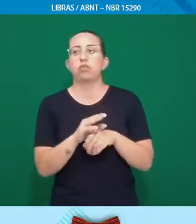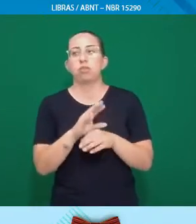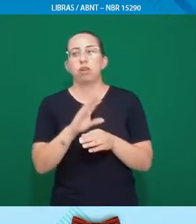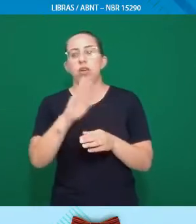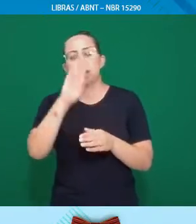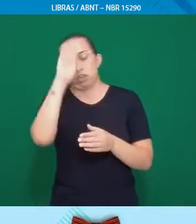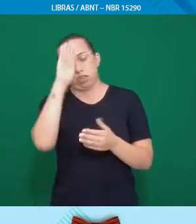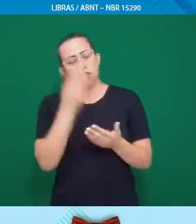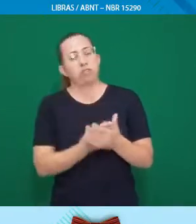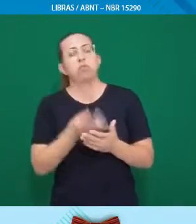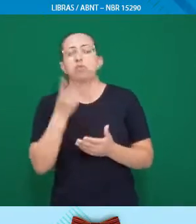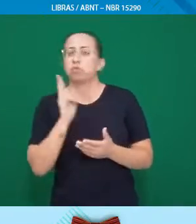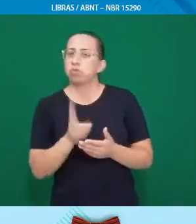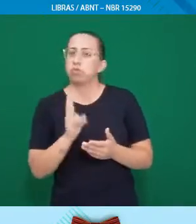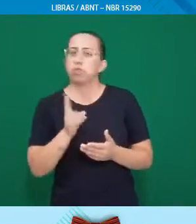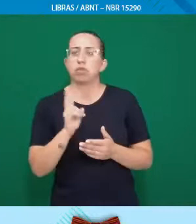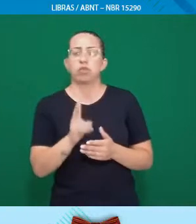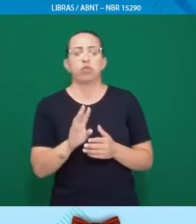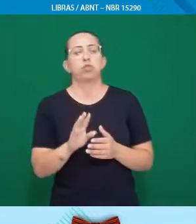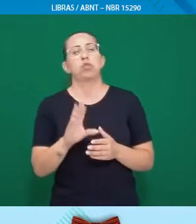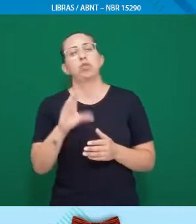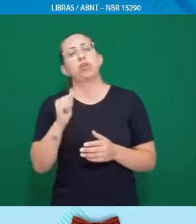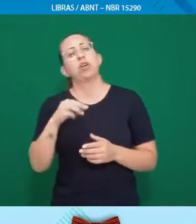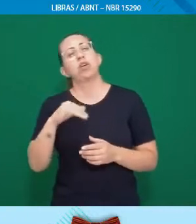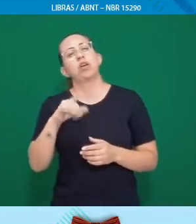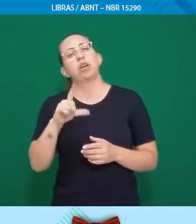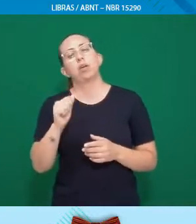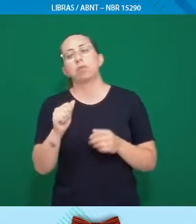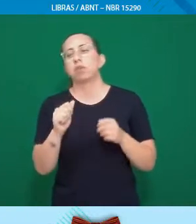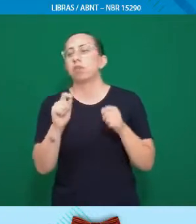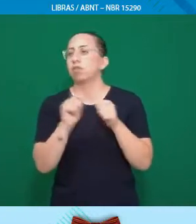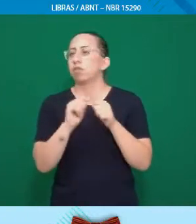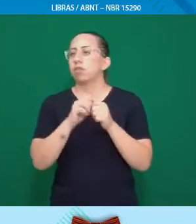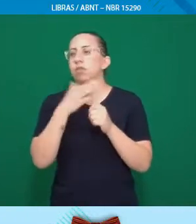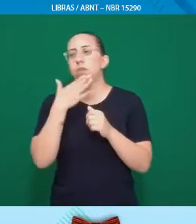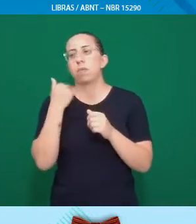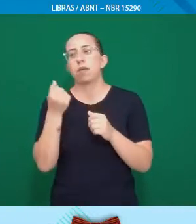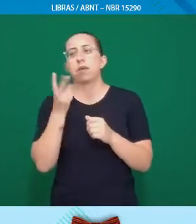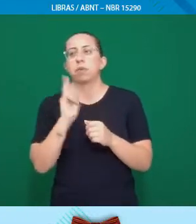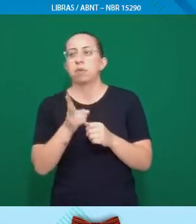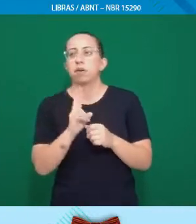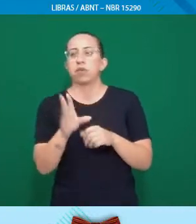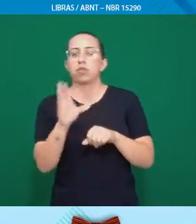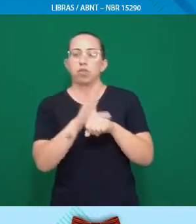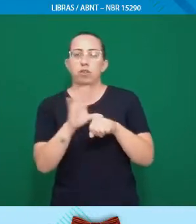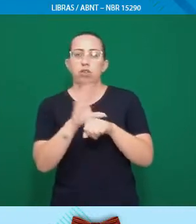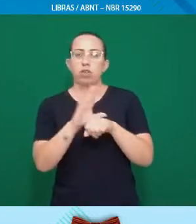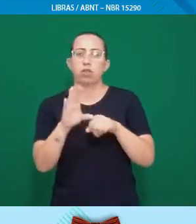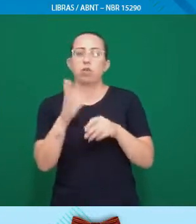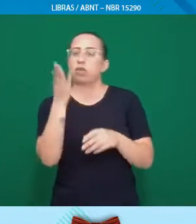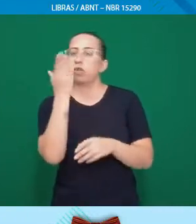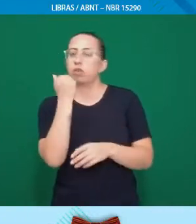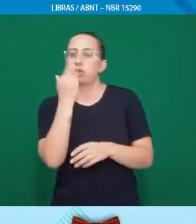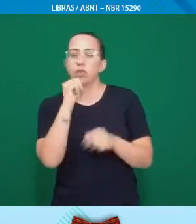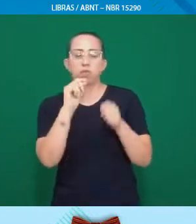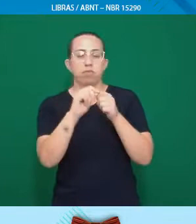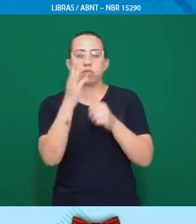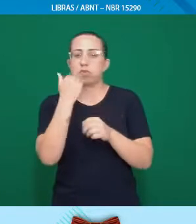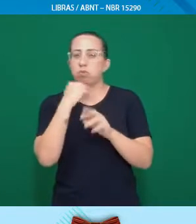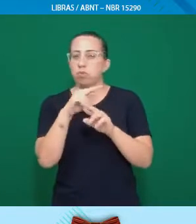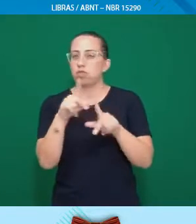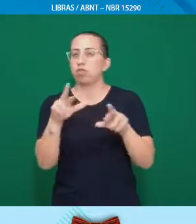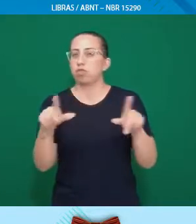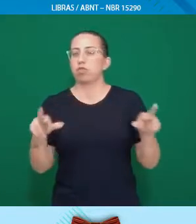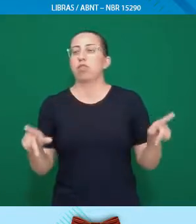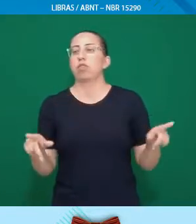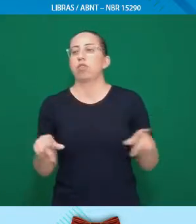realmente continue tenho certeza que a Camila junto com as meninas Então se esforçar o máximo para que esse curso continue curso de culinária